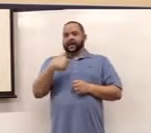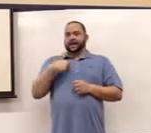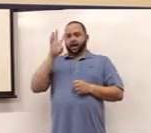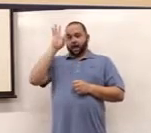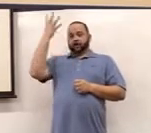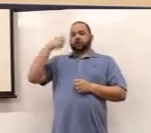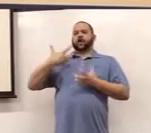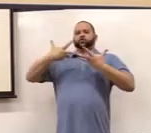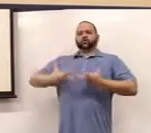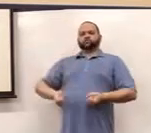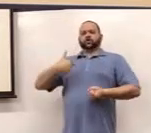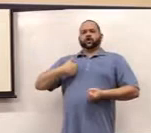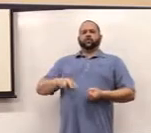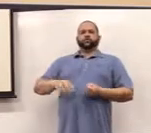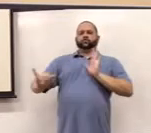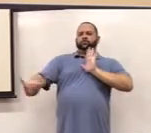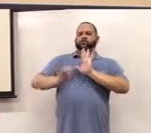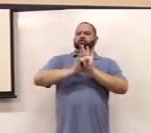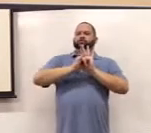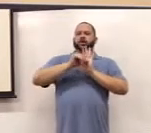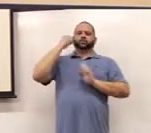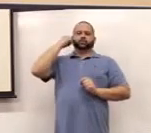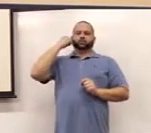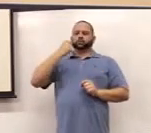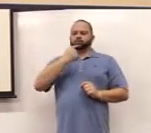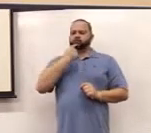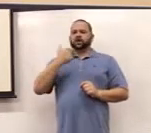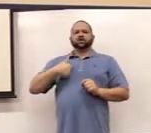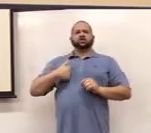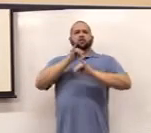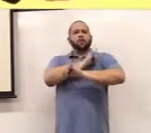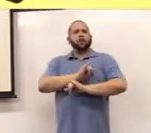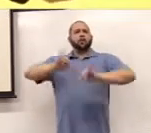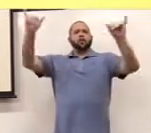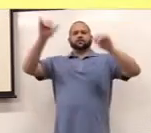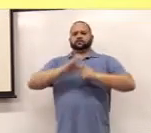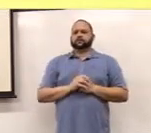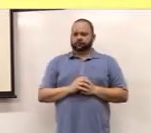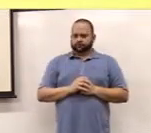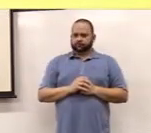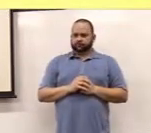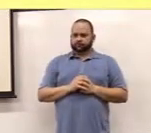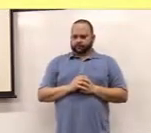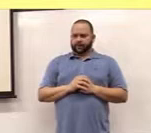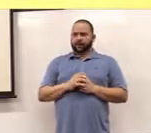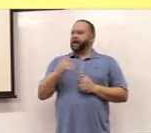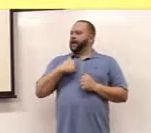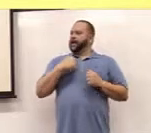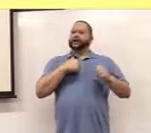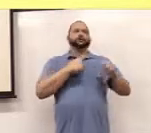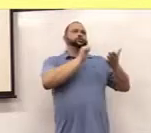assumir a surdez dele. Né, e ele resolve escancarar isso. Ele escreve, né, no lado